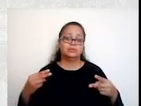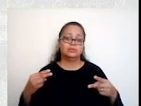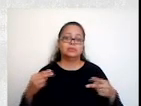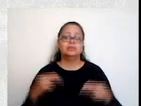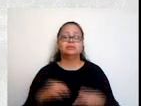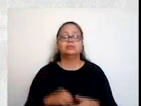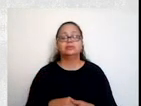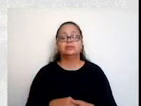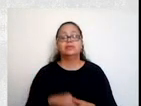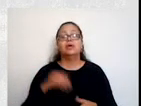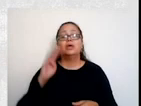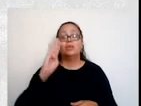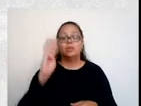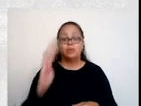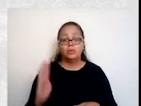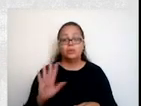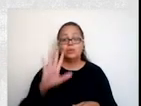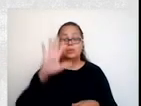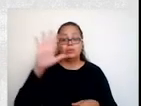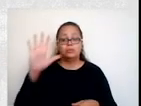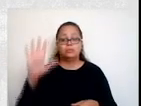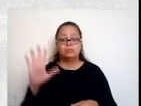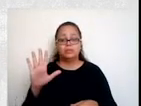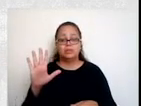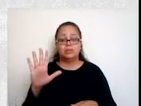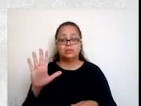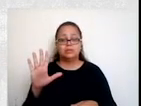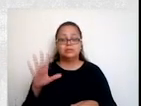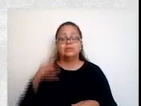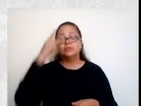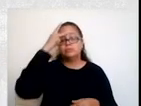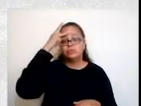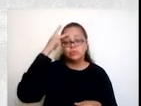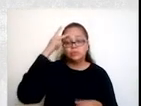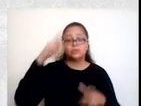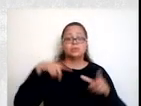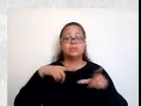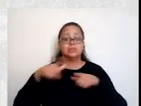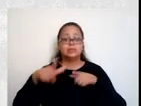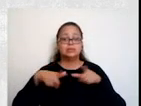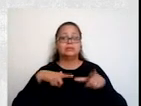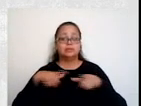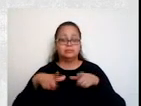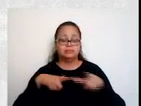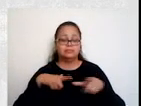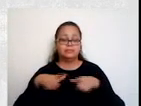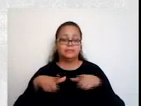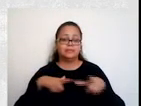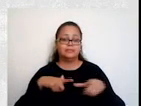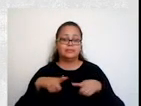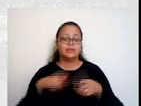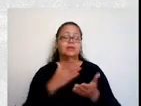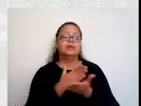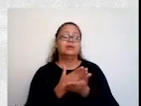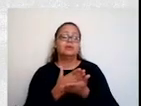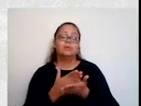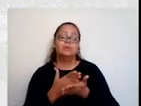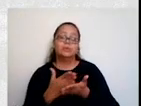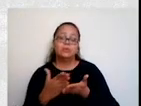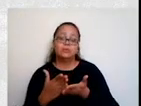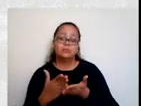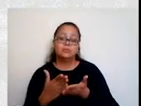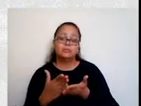algumas situações, né, no Brasil em relação aos operários, a questões trabalhistas. Né?